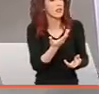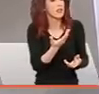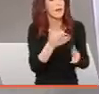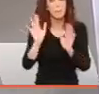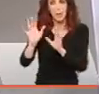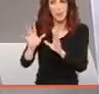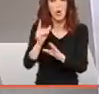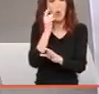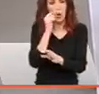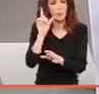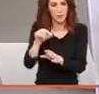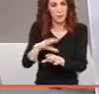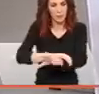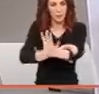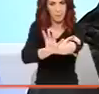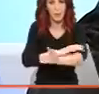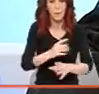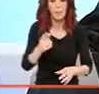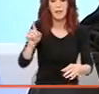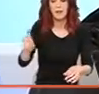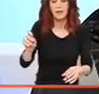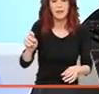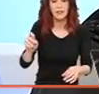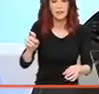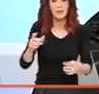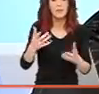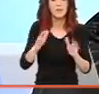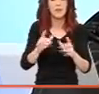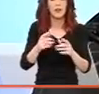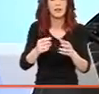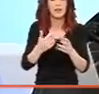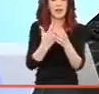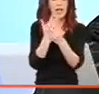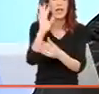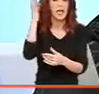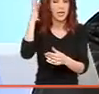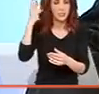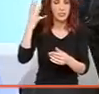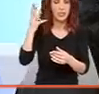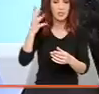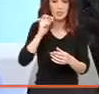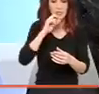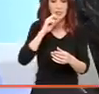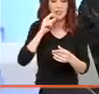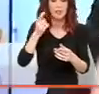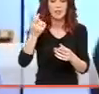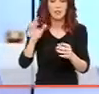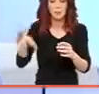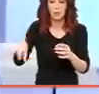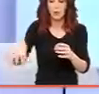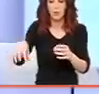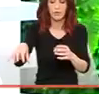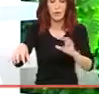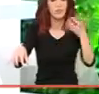lá, já vamos lá. Isso é para cliquem a todos com a mão esquerda, porque a direita, para não variar, deve estar ou a afagar o rato ou a segurar o penico. Agora, para os que perguntam,